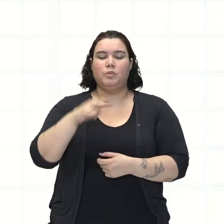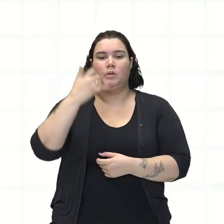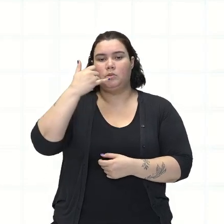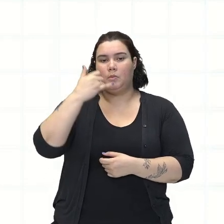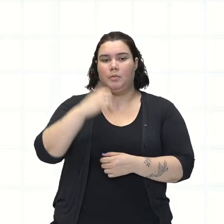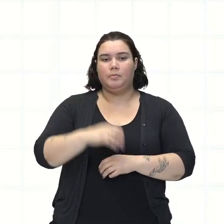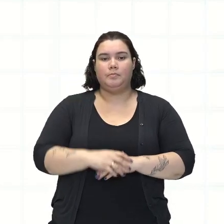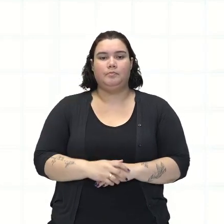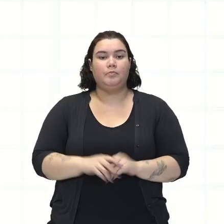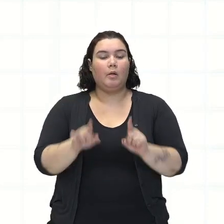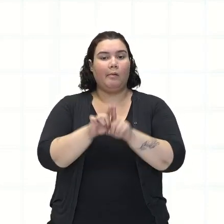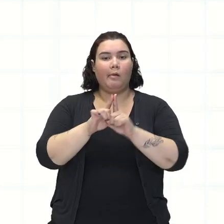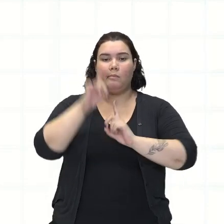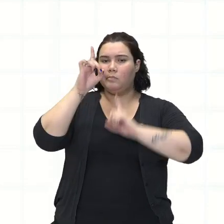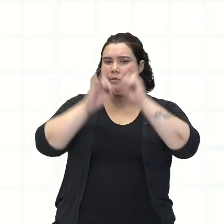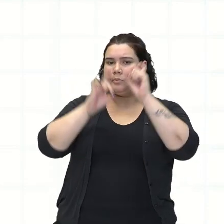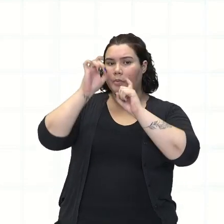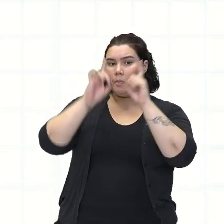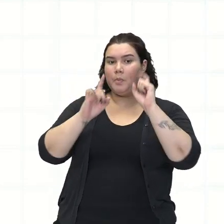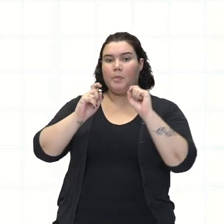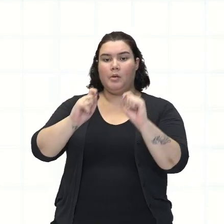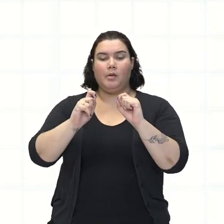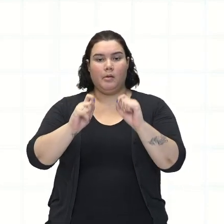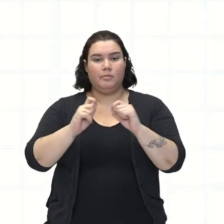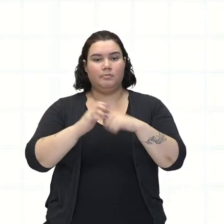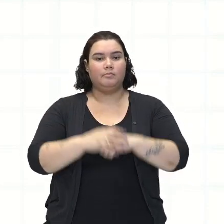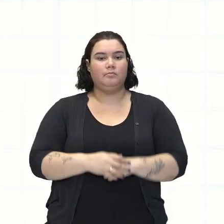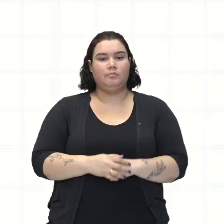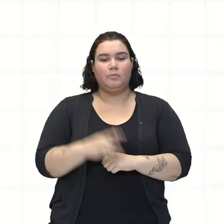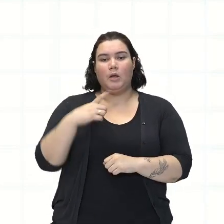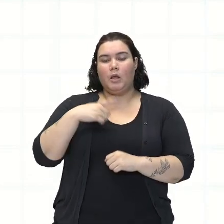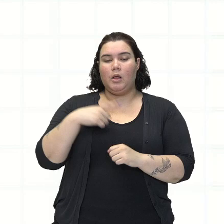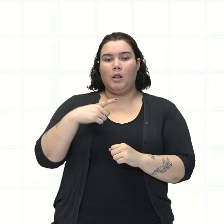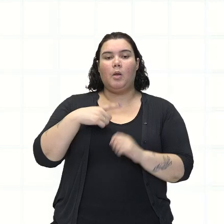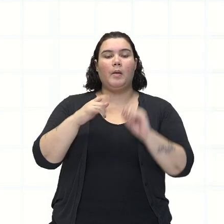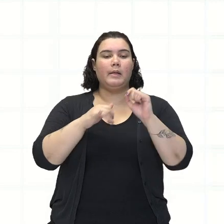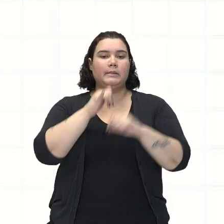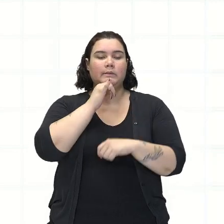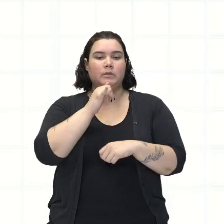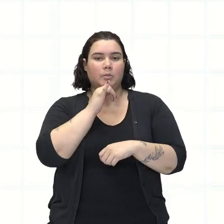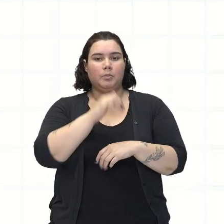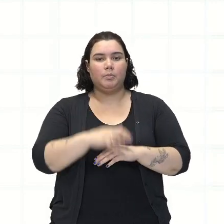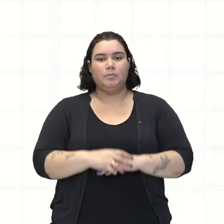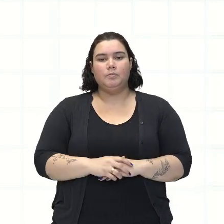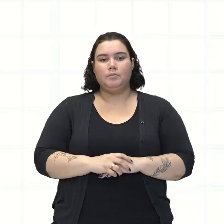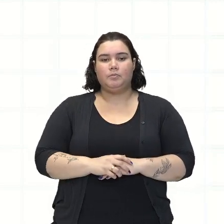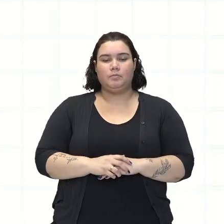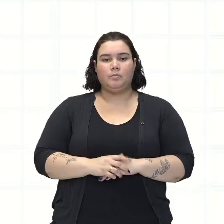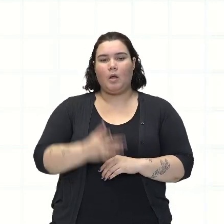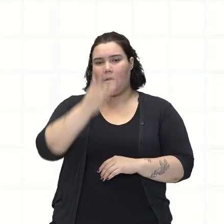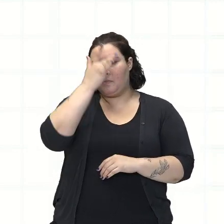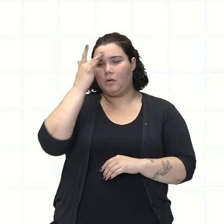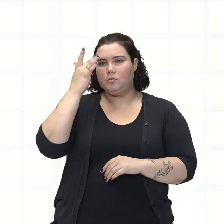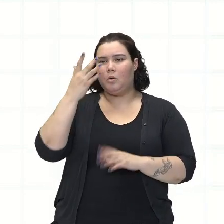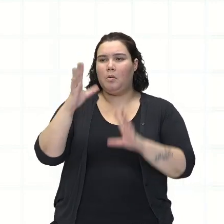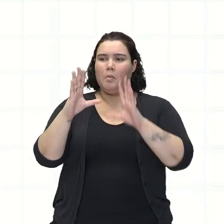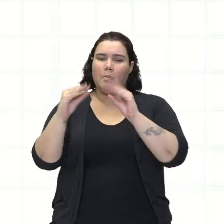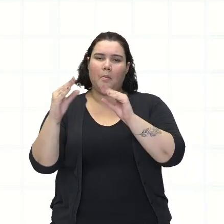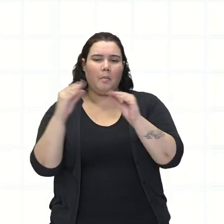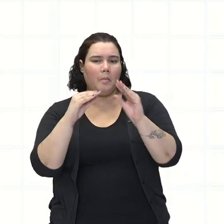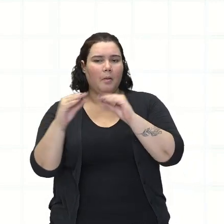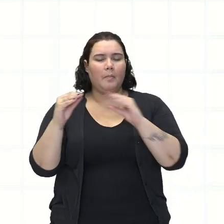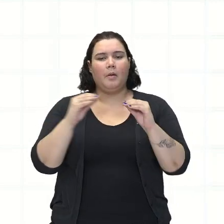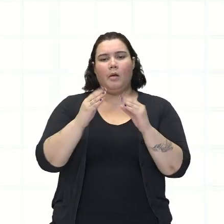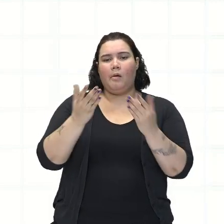Então, a expressão facial também é uma forma de linguagem não verbal. A gente fala alguma coisa para uma pessoa, para algum parente,